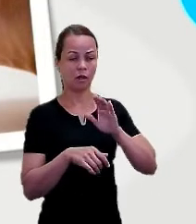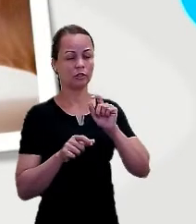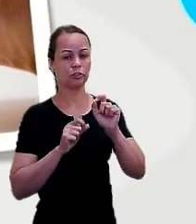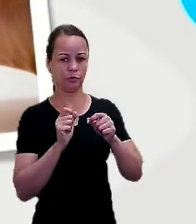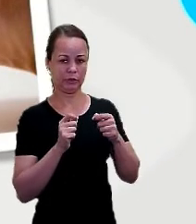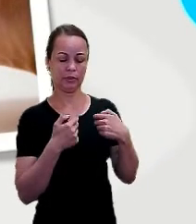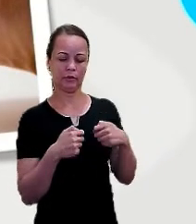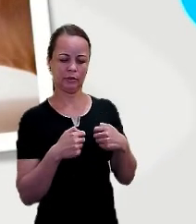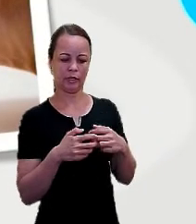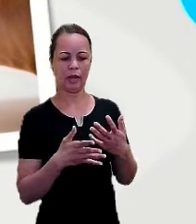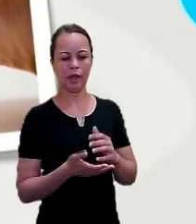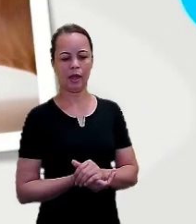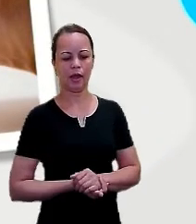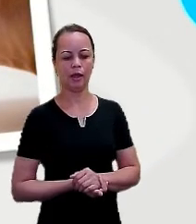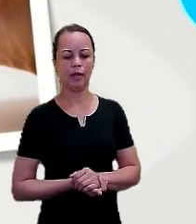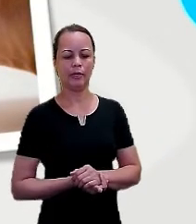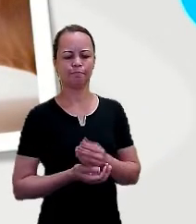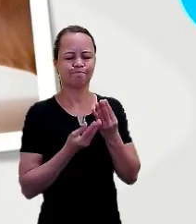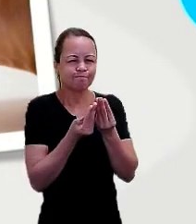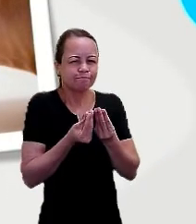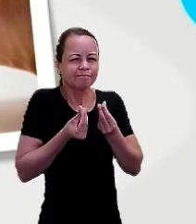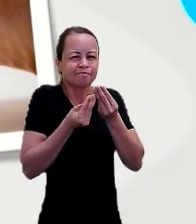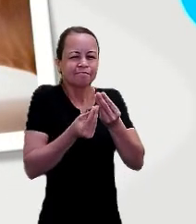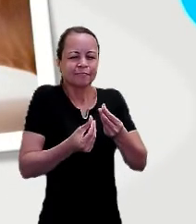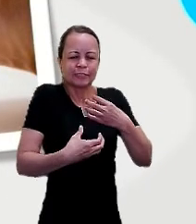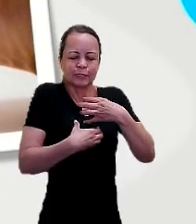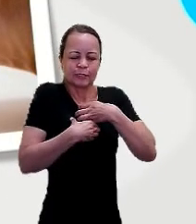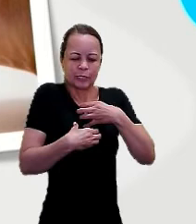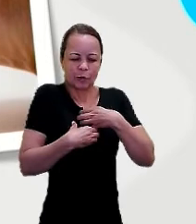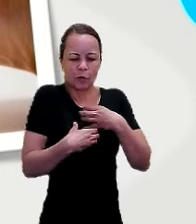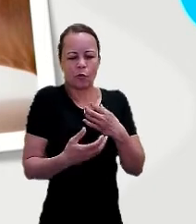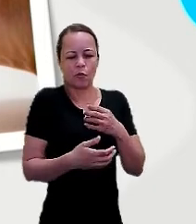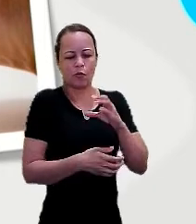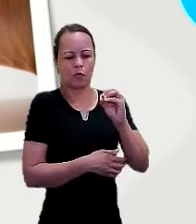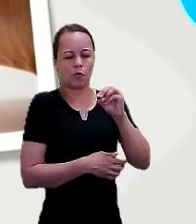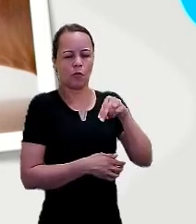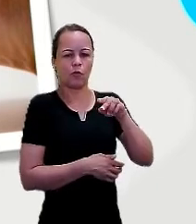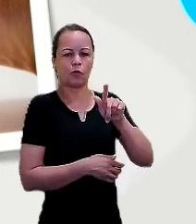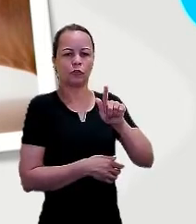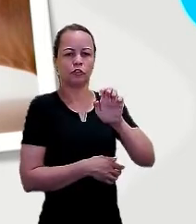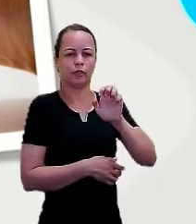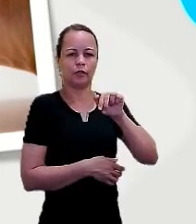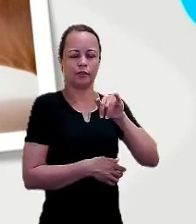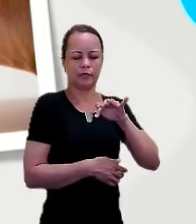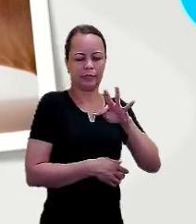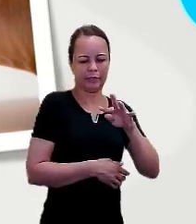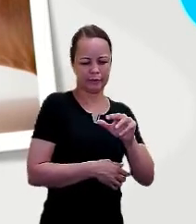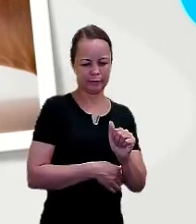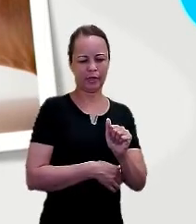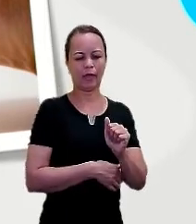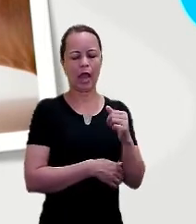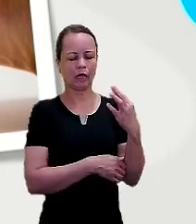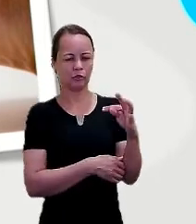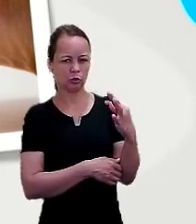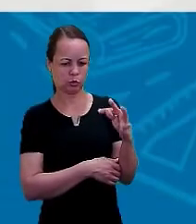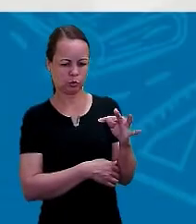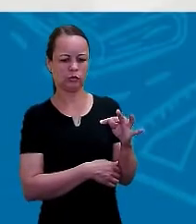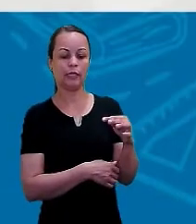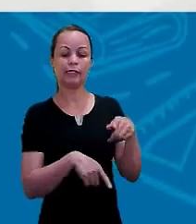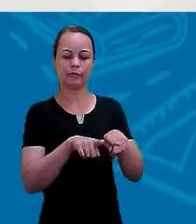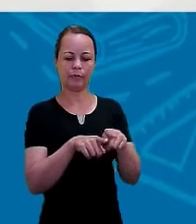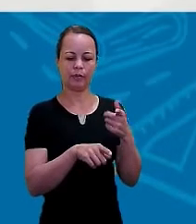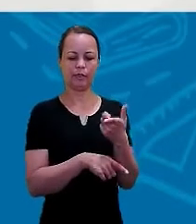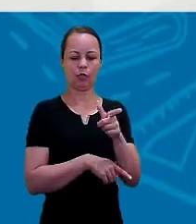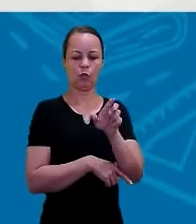a síndrome da insensibilidade congênita à dor, também conhecida como analgesia congênita. Volta aqui comigo, por favor, produção.